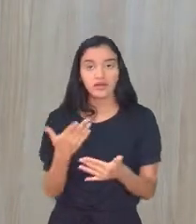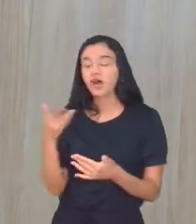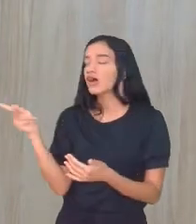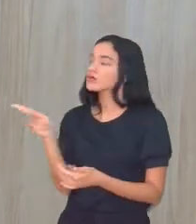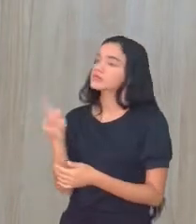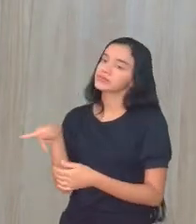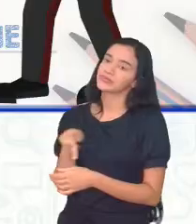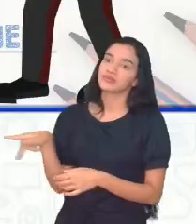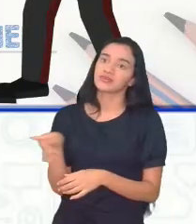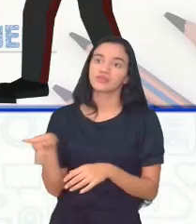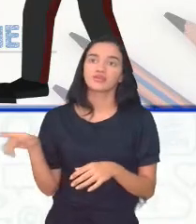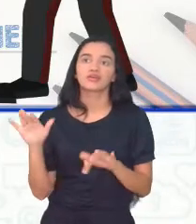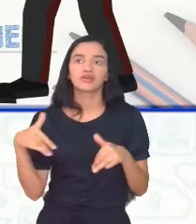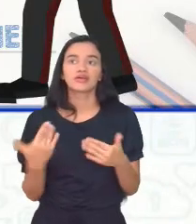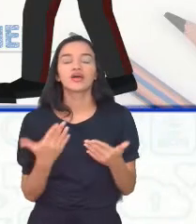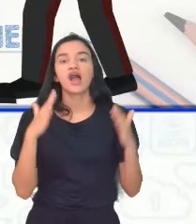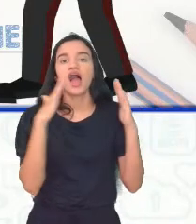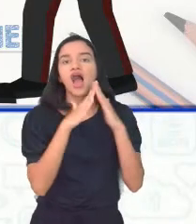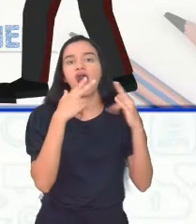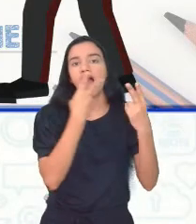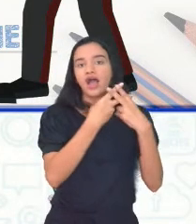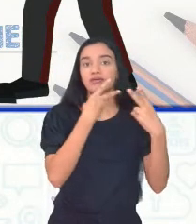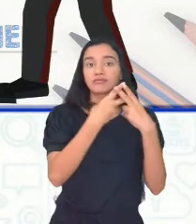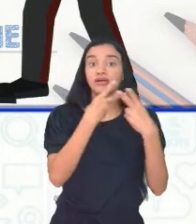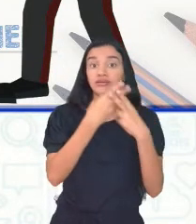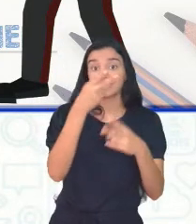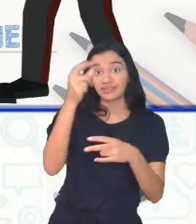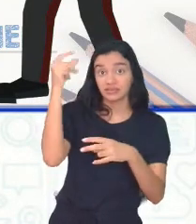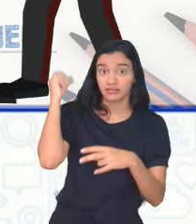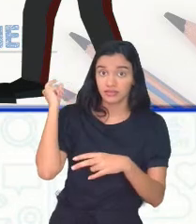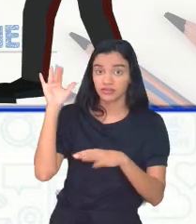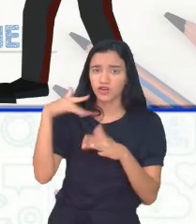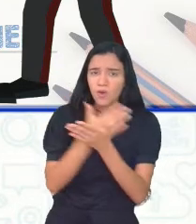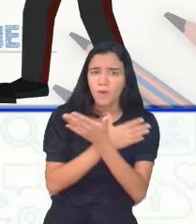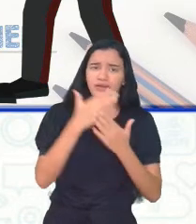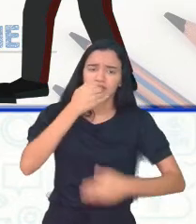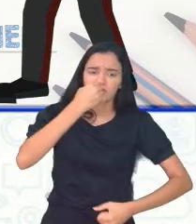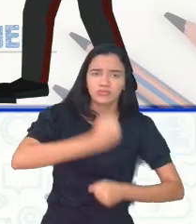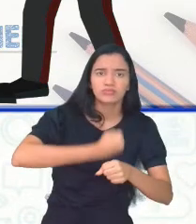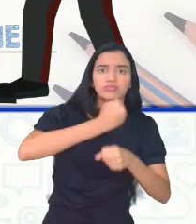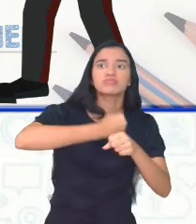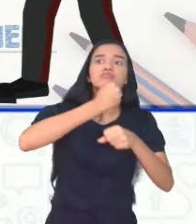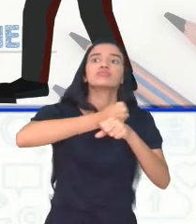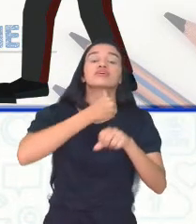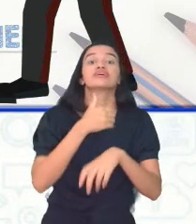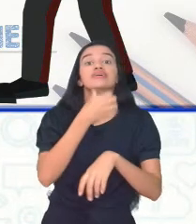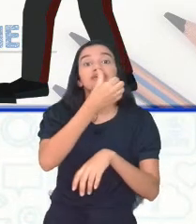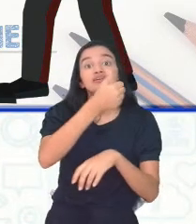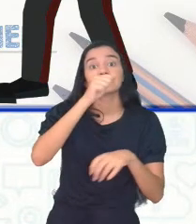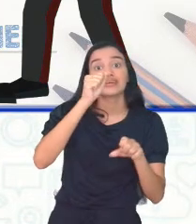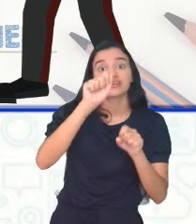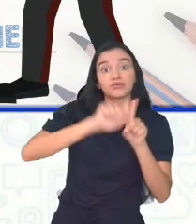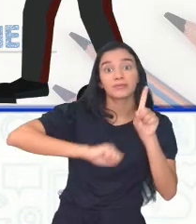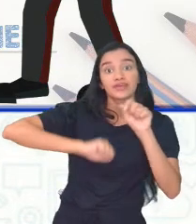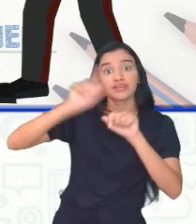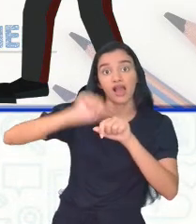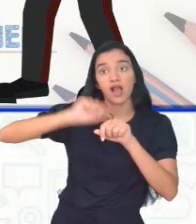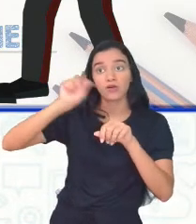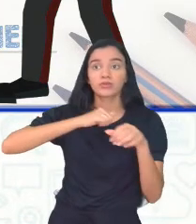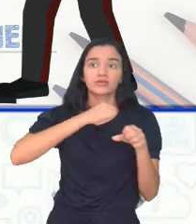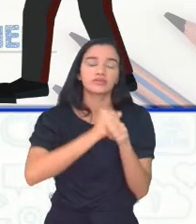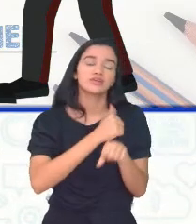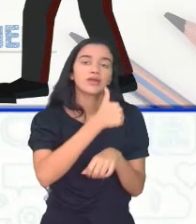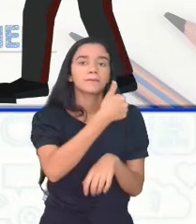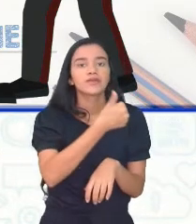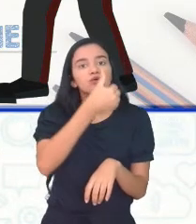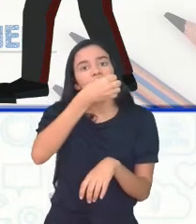Carlinha, a casa de detenção, ela começou a ser construída em 6 de agosto de 1848, né? Por